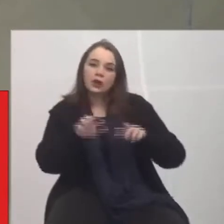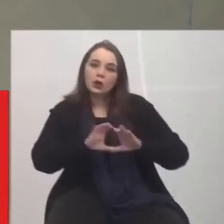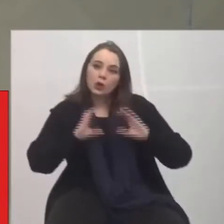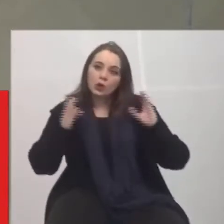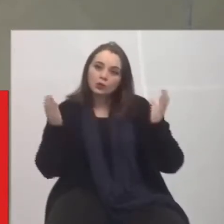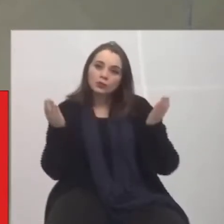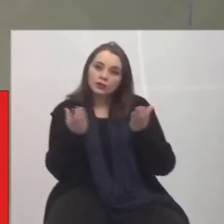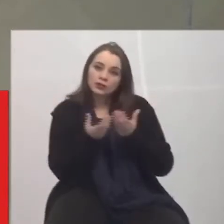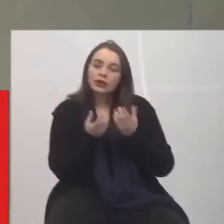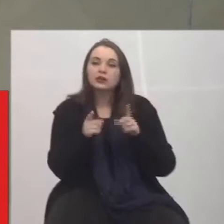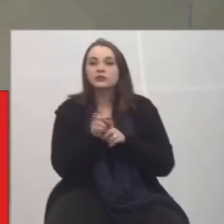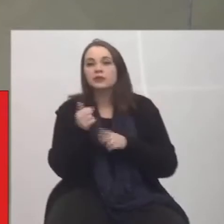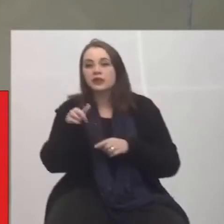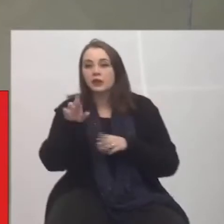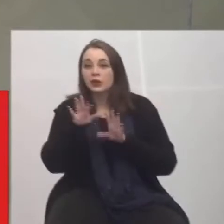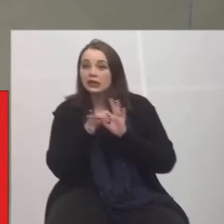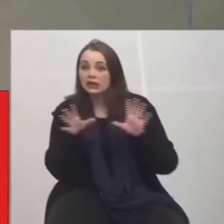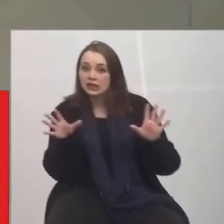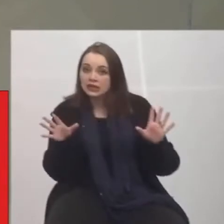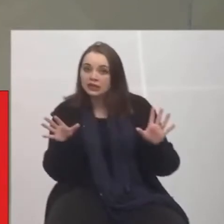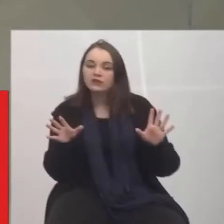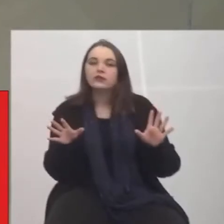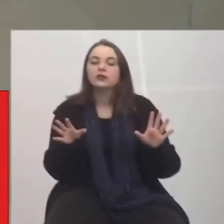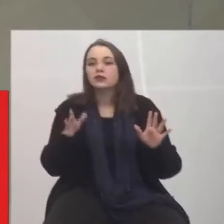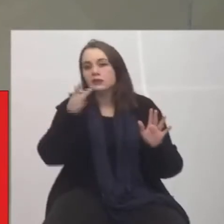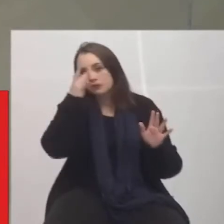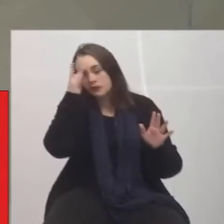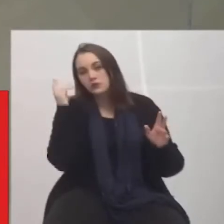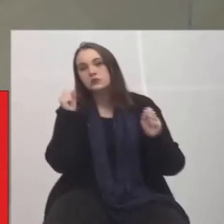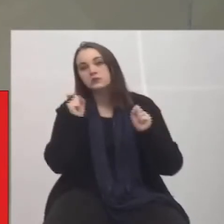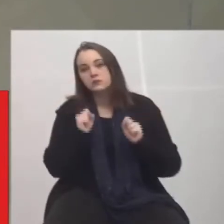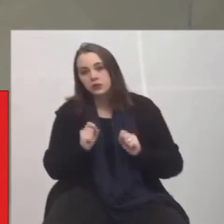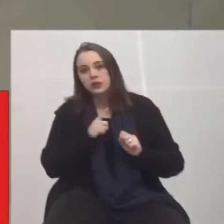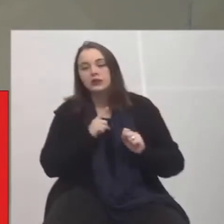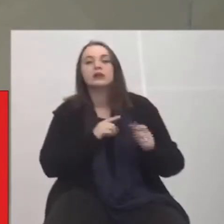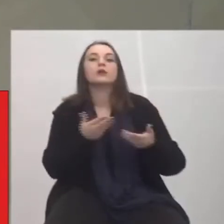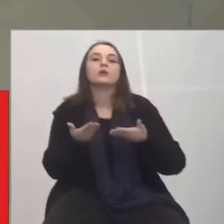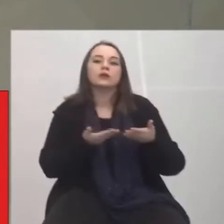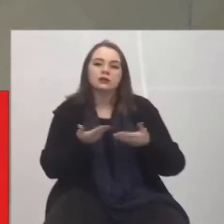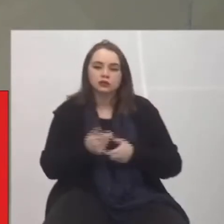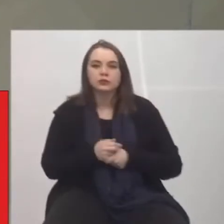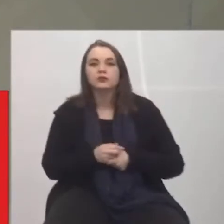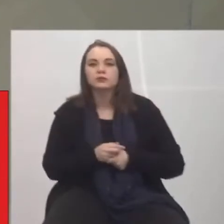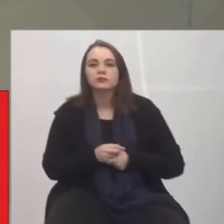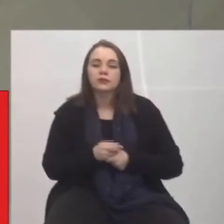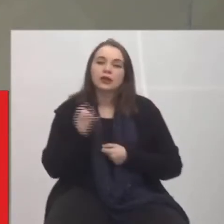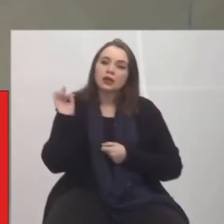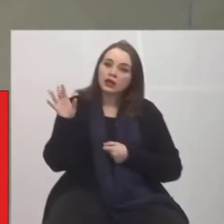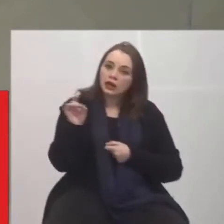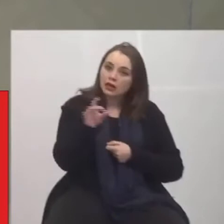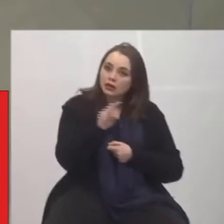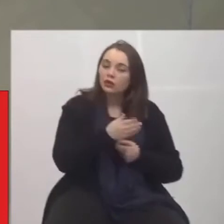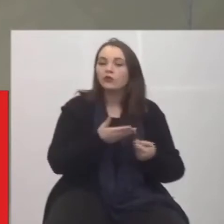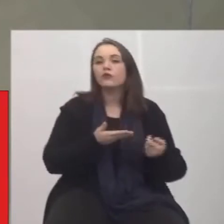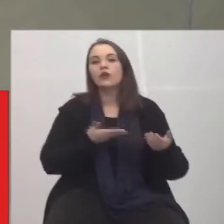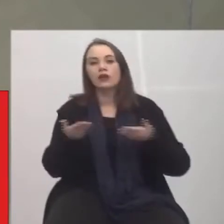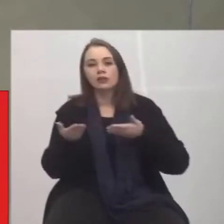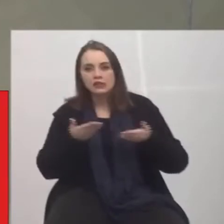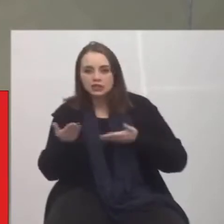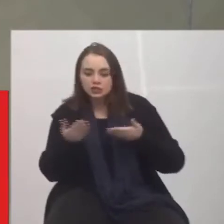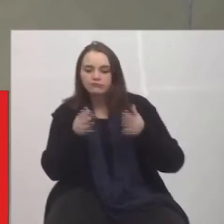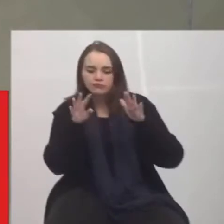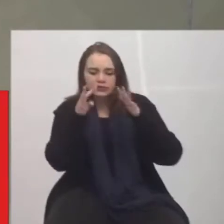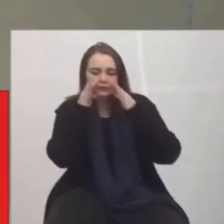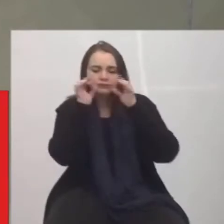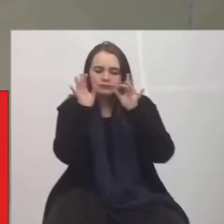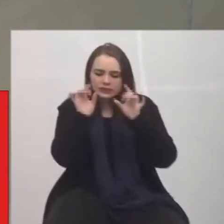e ao ar livre, né, para não deixar o usuário sem o atendimento. E cada um foi atendido dentro da sua singularidade, conforme